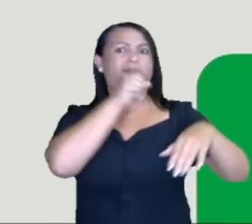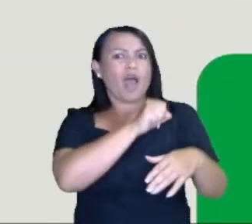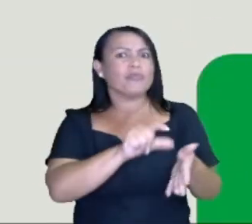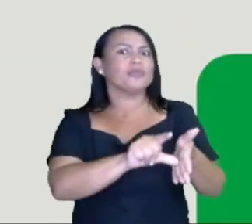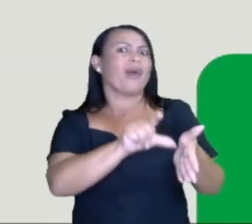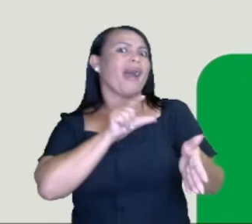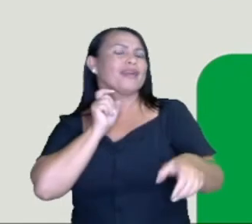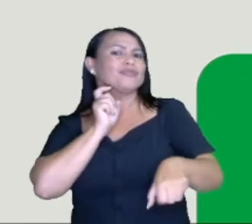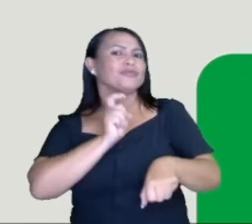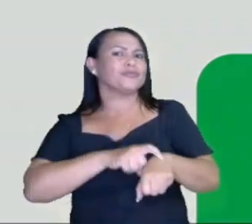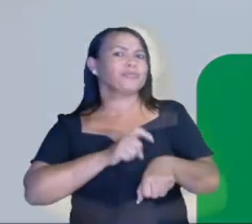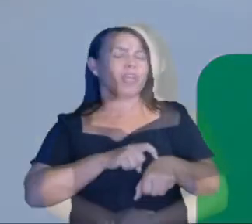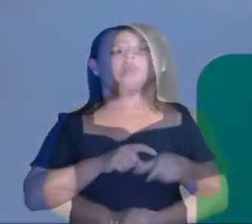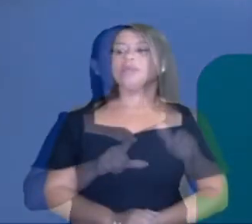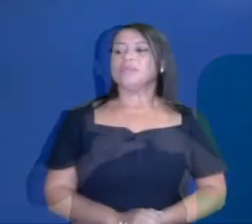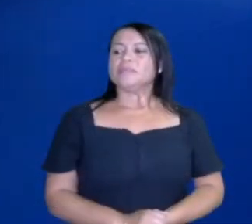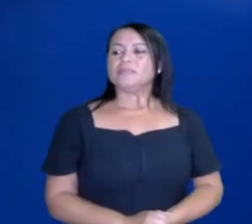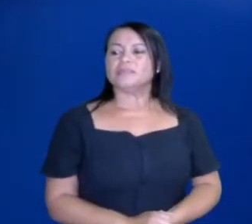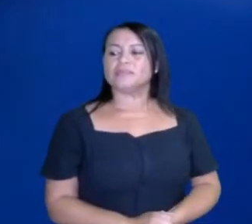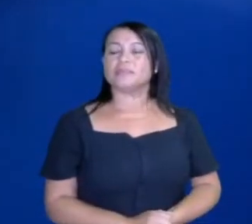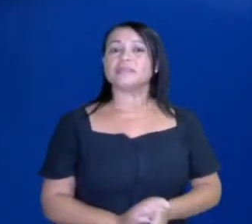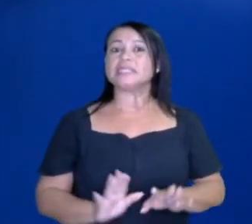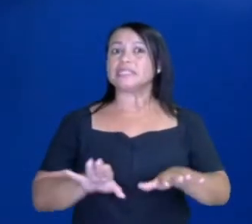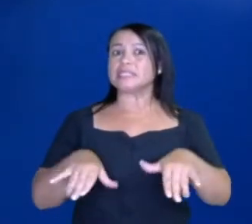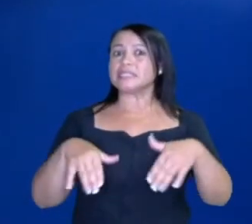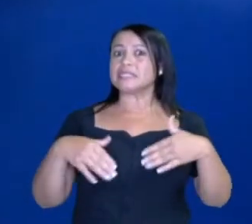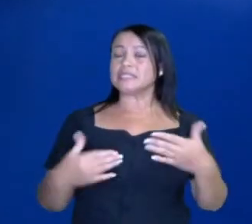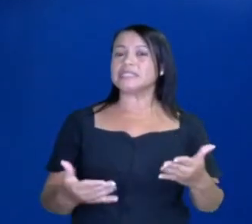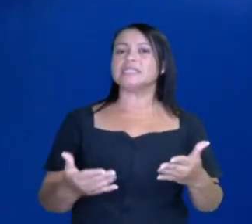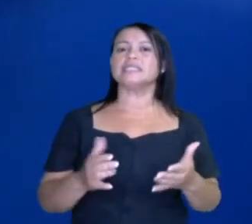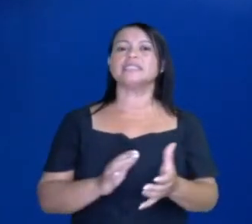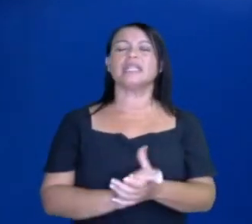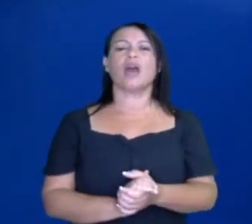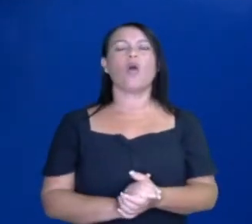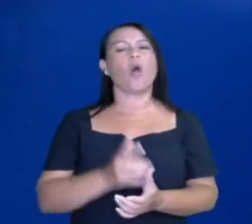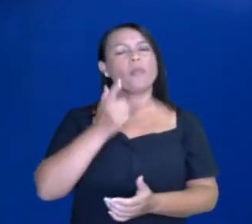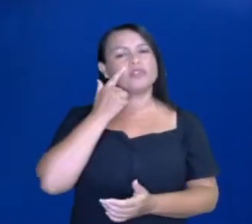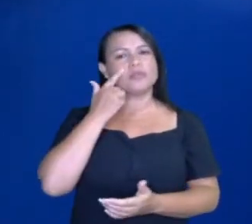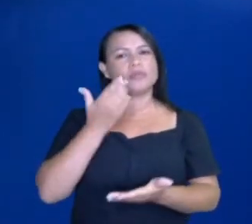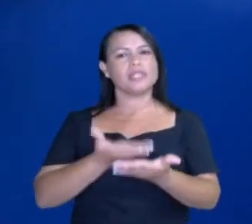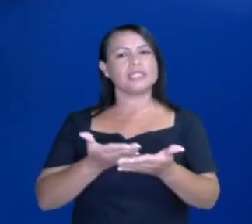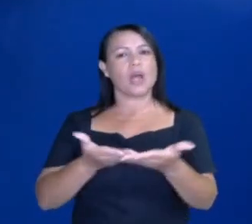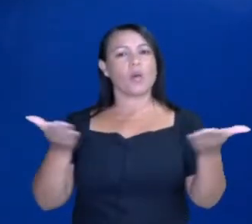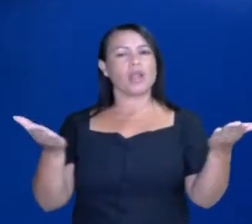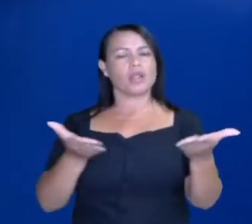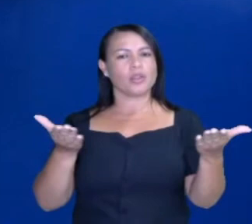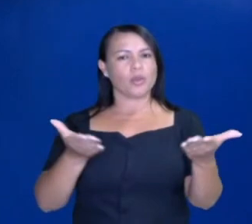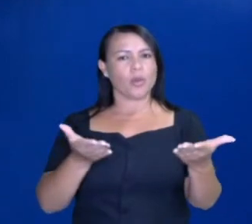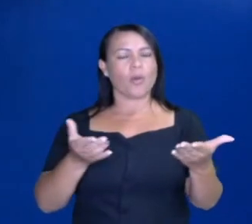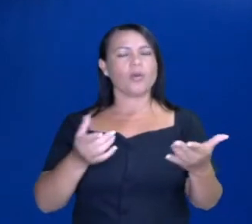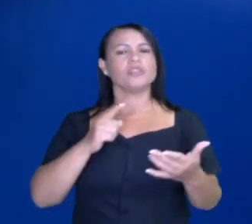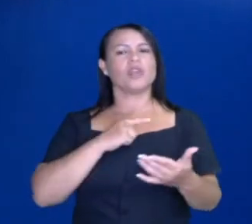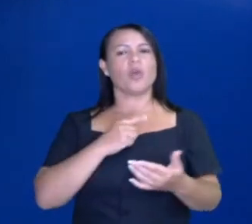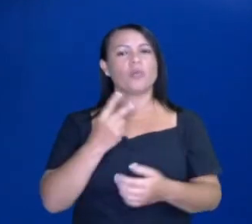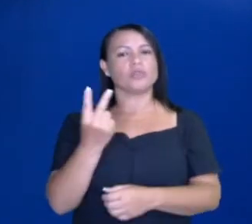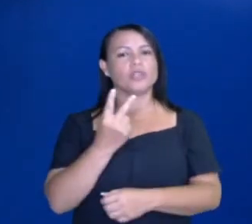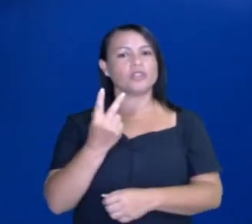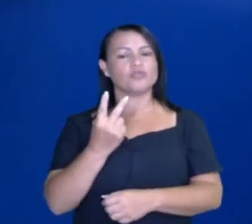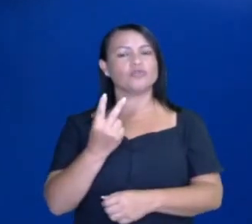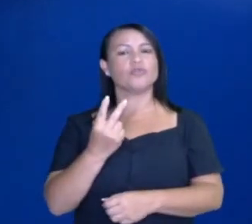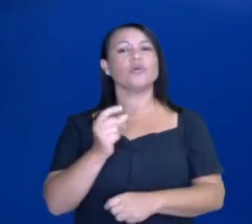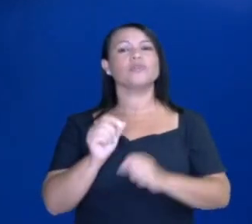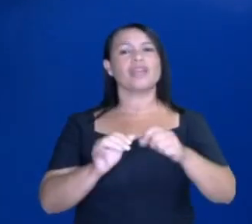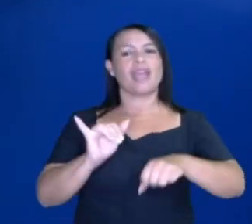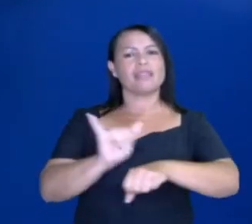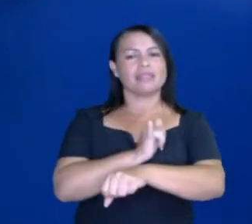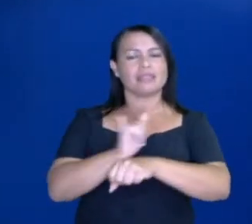precocemente. Letra B. Então, pessoal, né, como vimos na aula de hoje, trouxemos as 2 técnicas de interpretação de